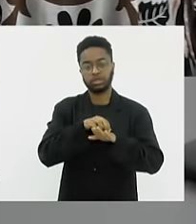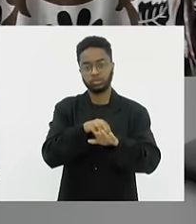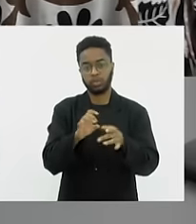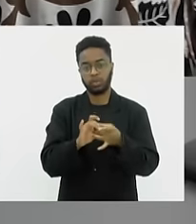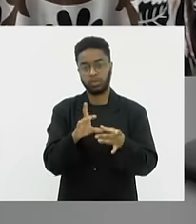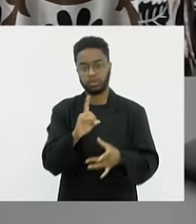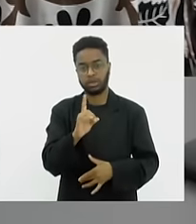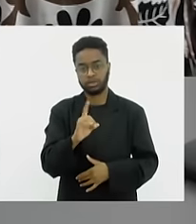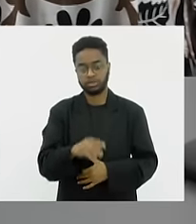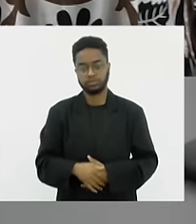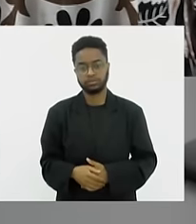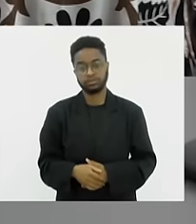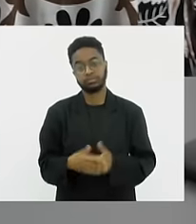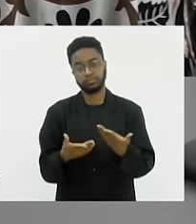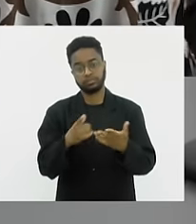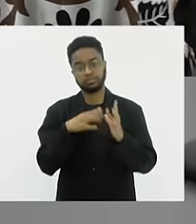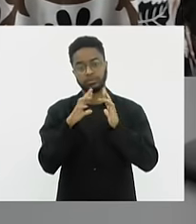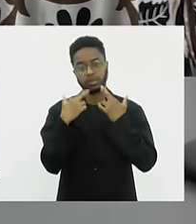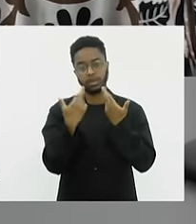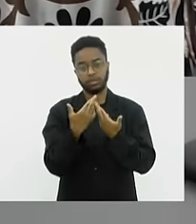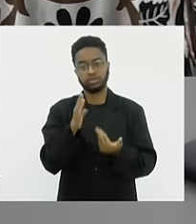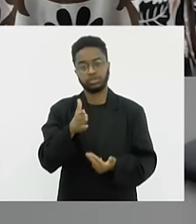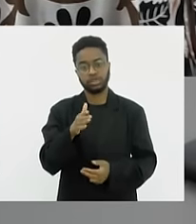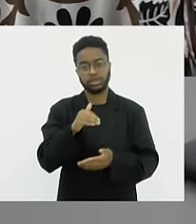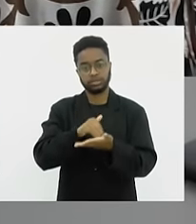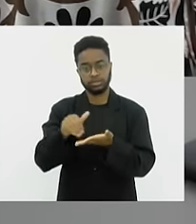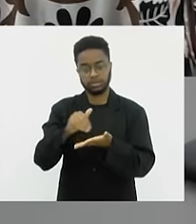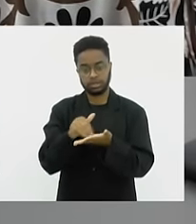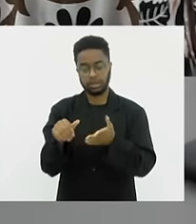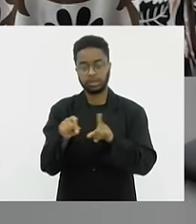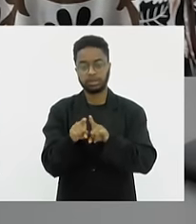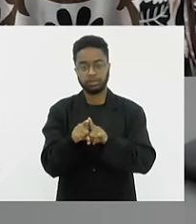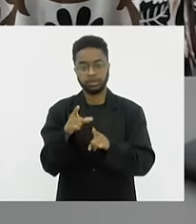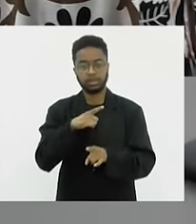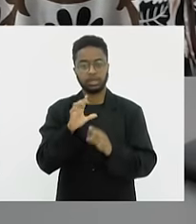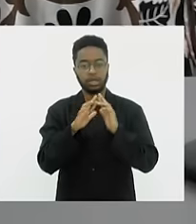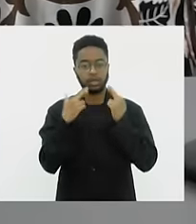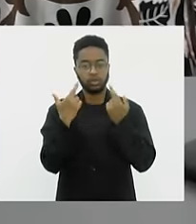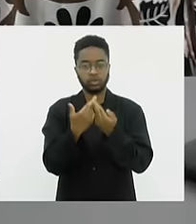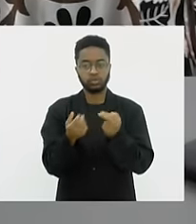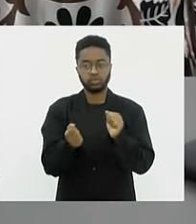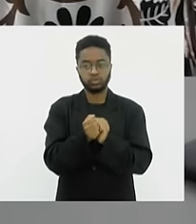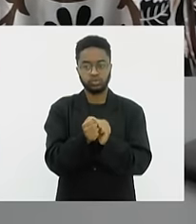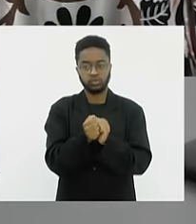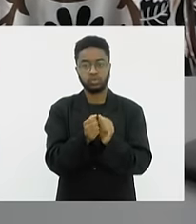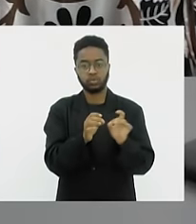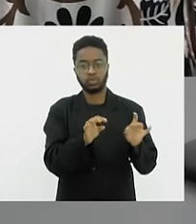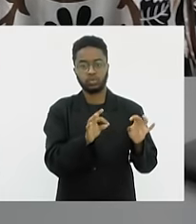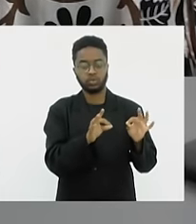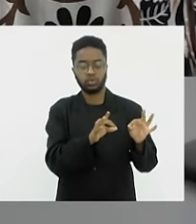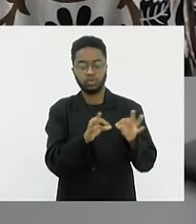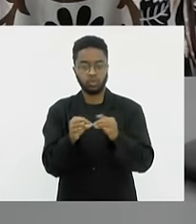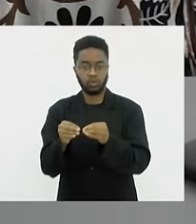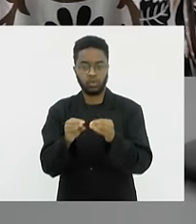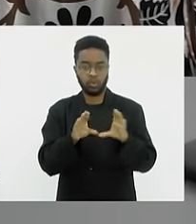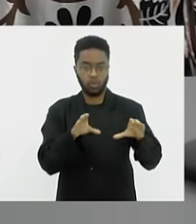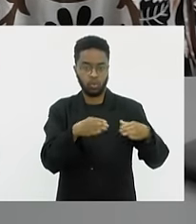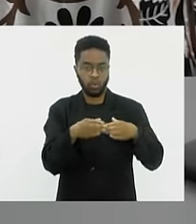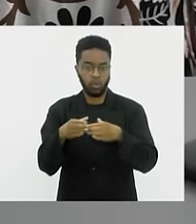Já tivemos reunião com a secretária, né? Fizemos reunião com todos os permissionários que rodam lá, em torno